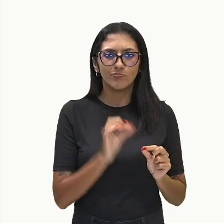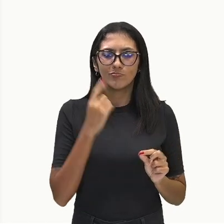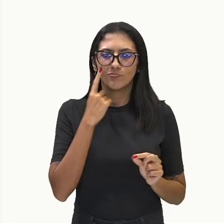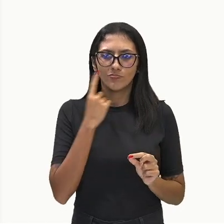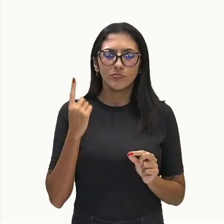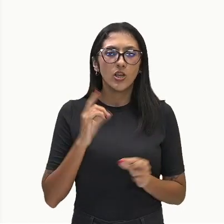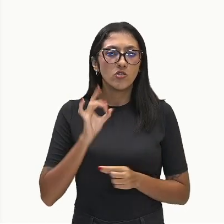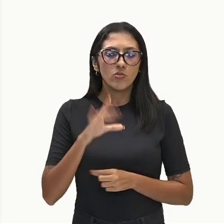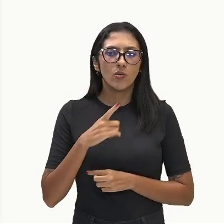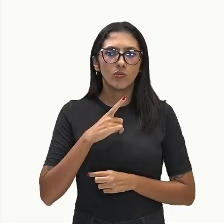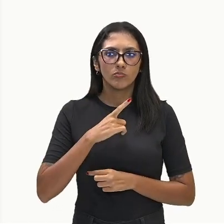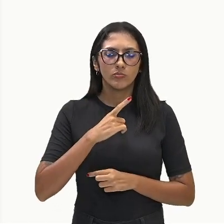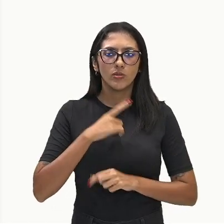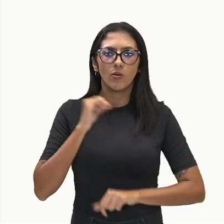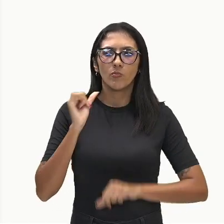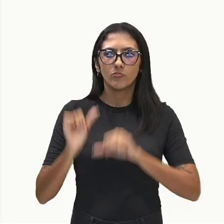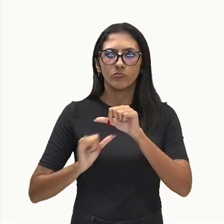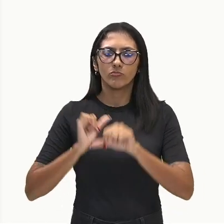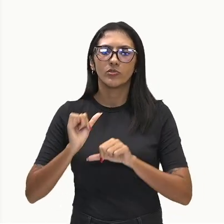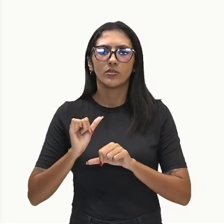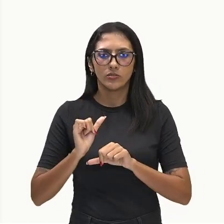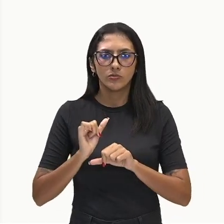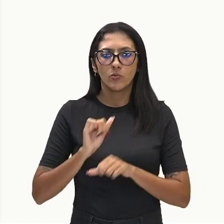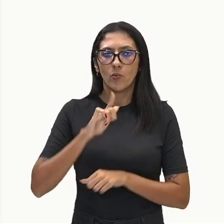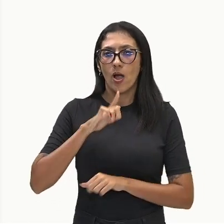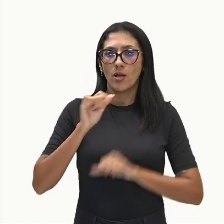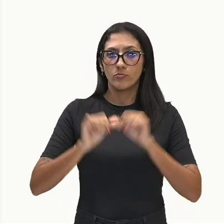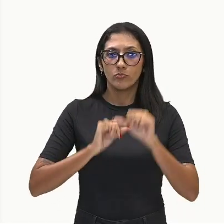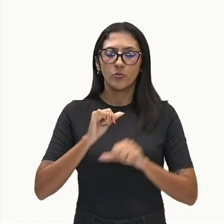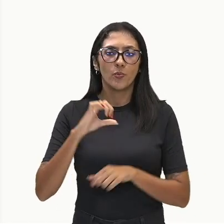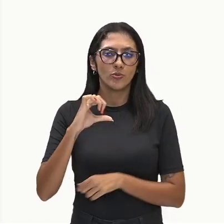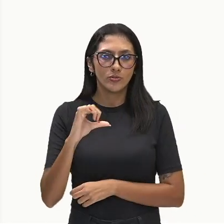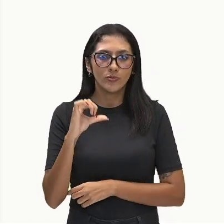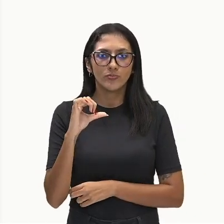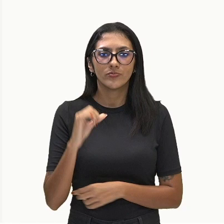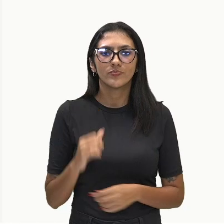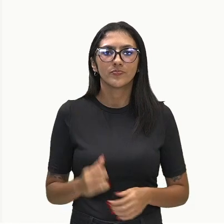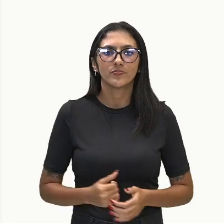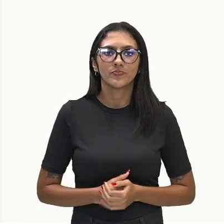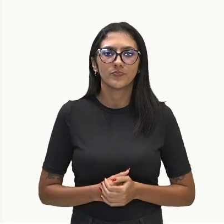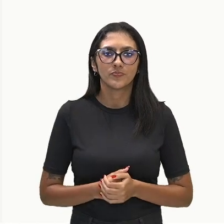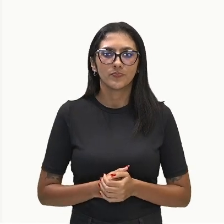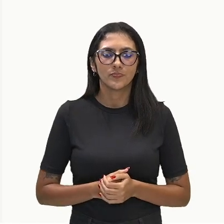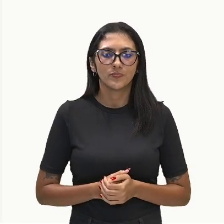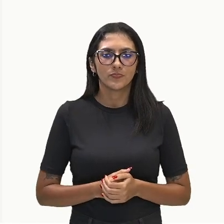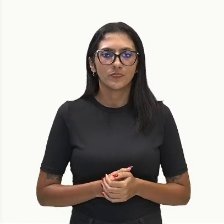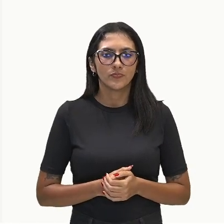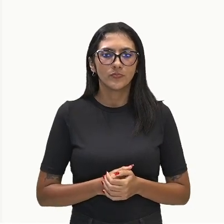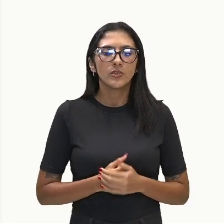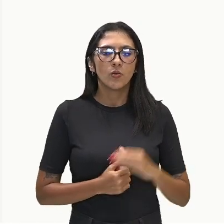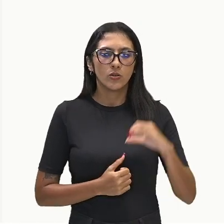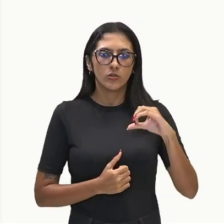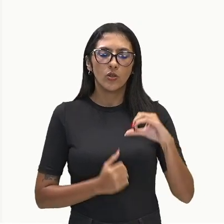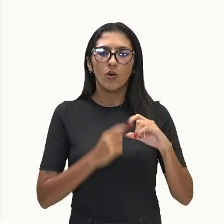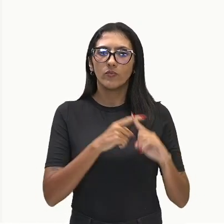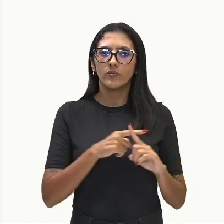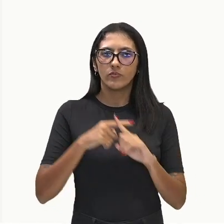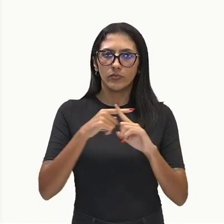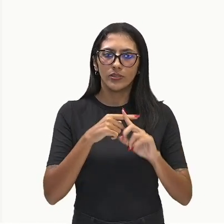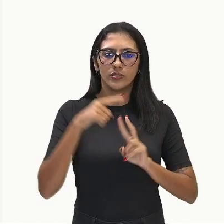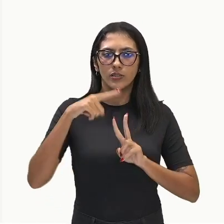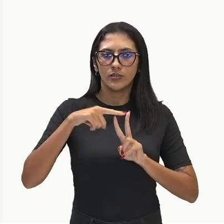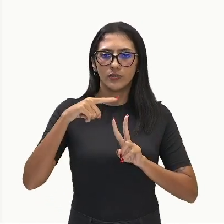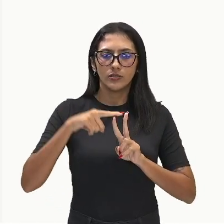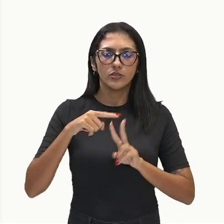Só vamos substituir o L por 9. Então, a diagonal é 9 vezes raiz de 2.